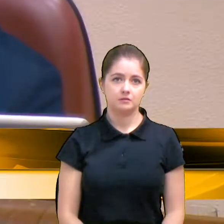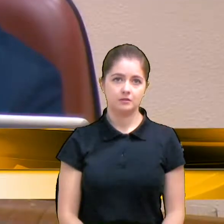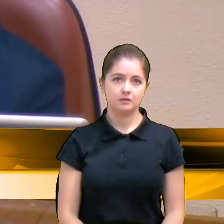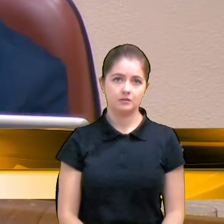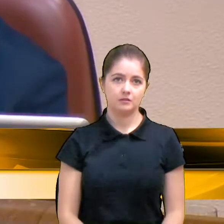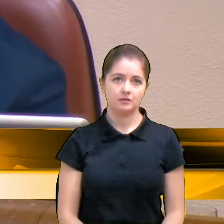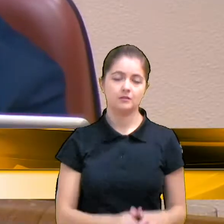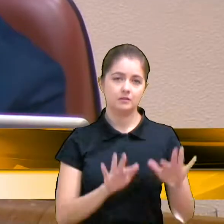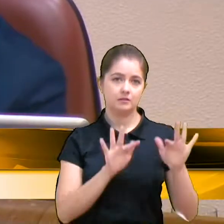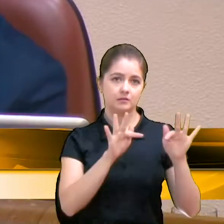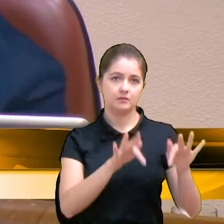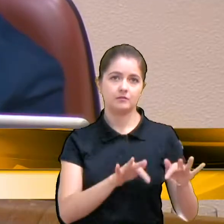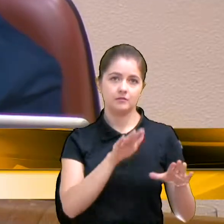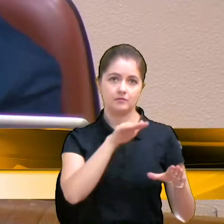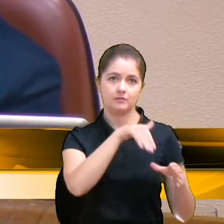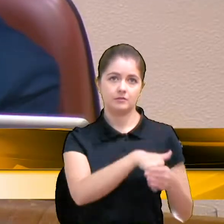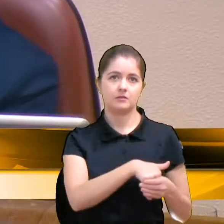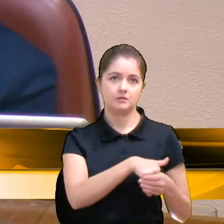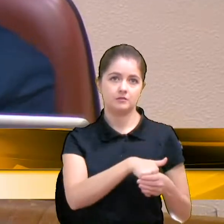Encerrada a votação.